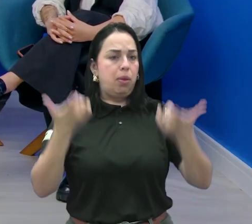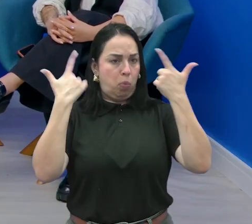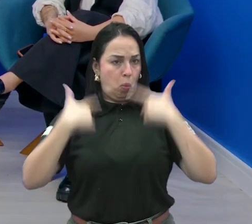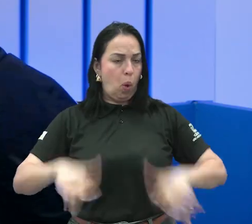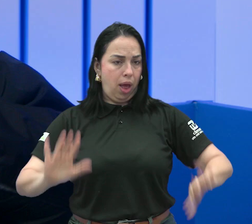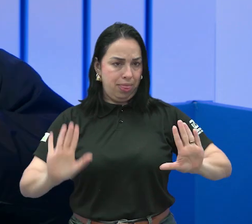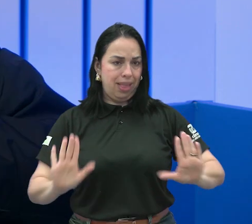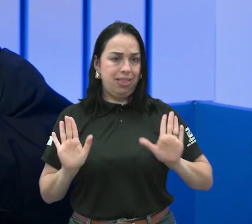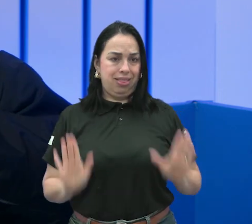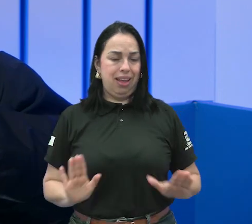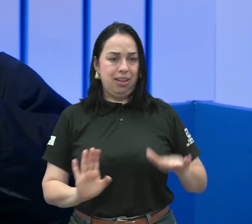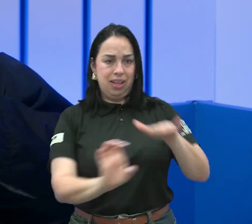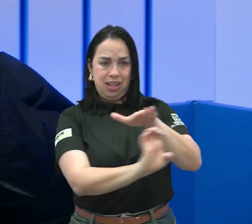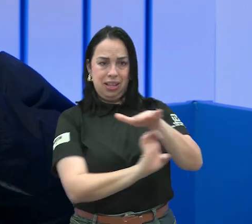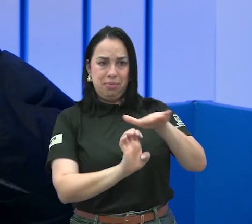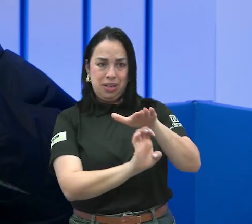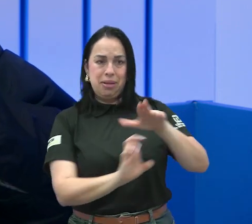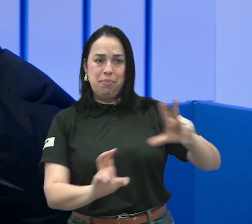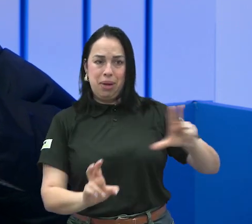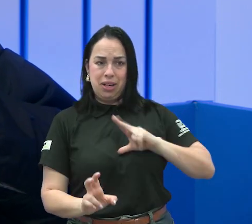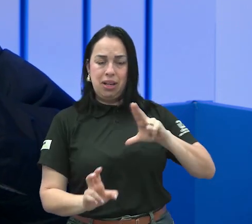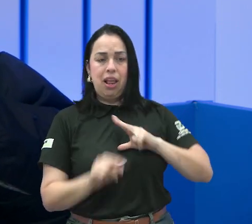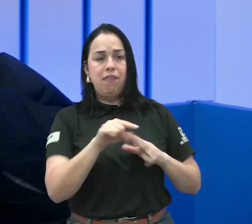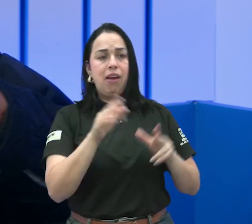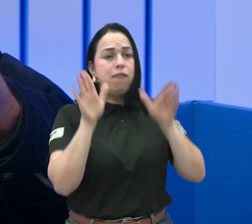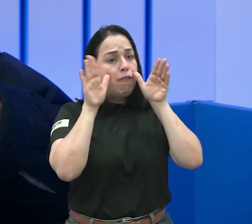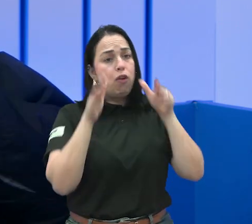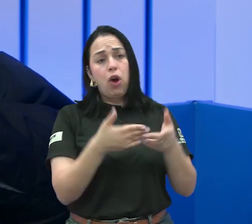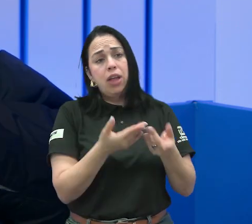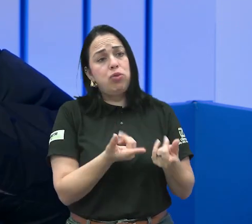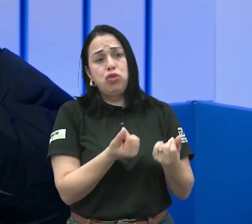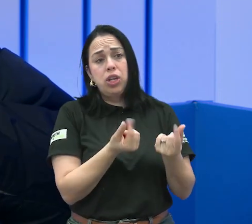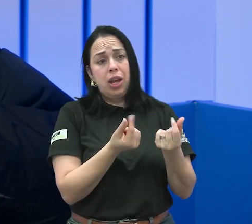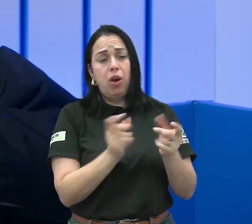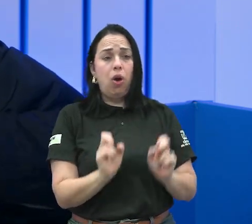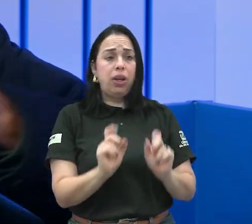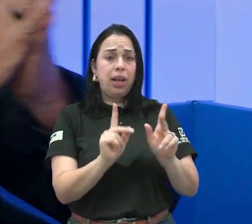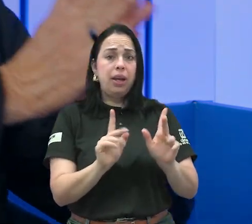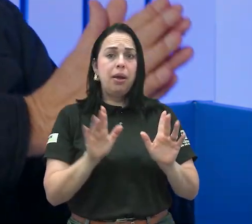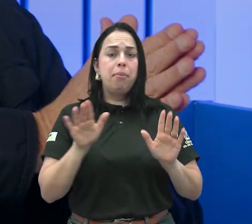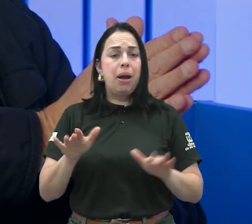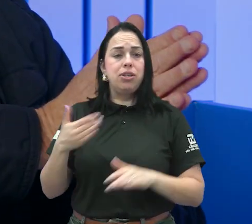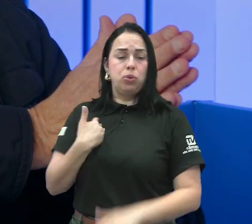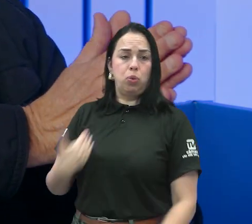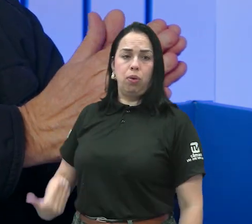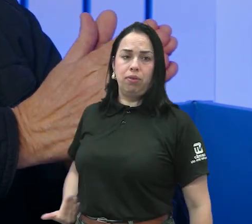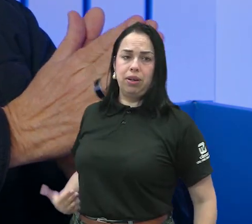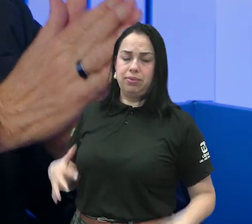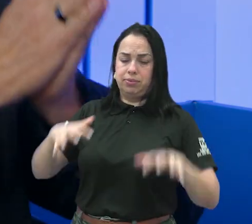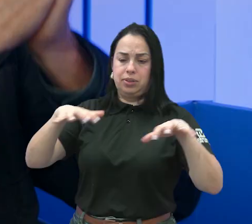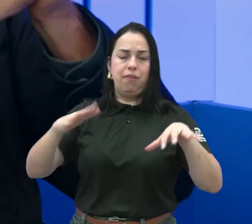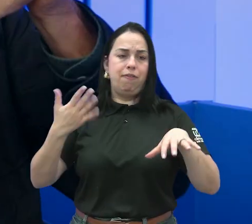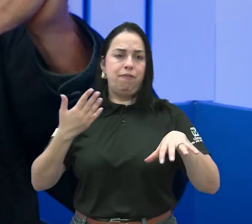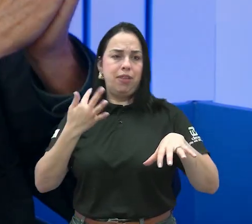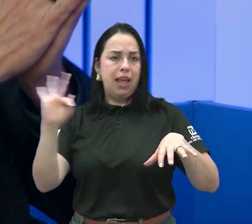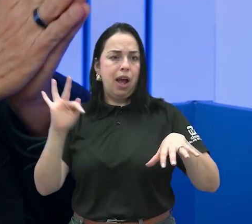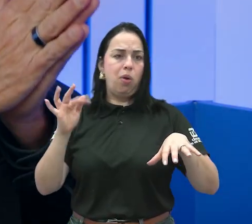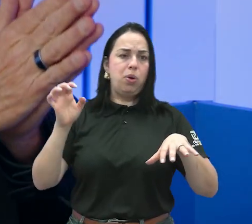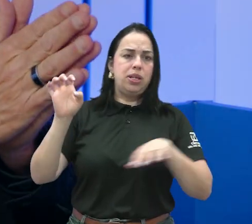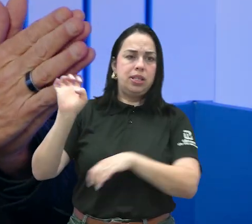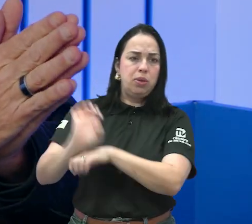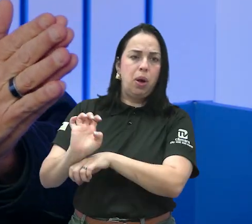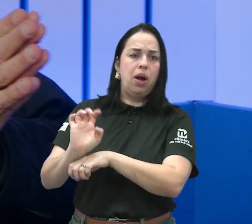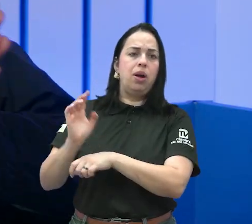a lógica do setor privado é a lógica do lucro. E vai continuar sendo assim. Agora, a lógica do setor público, o governo federal,